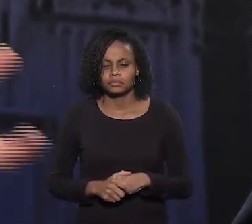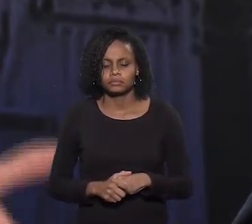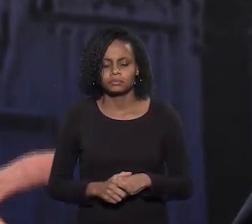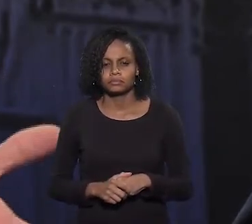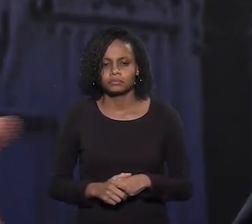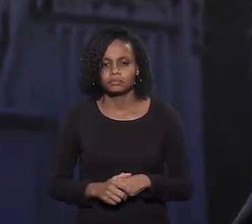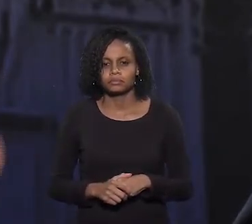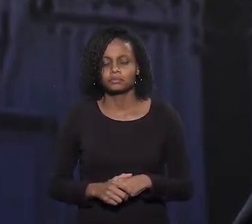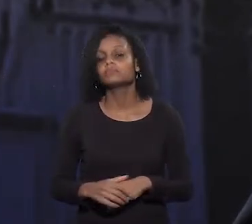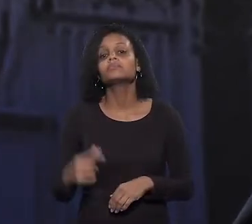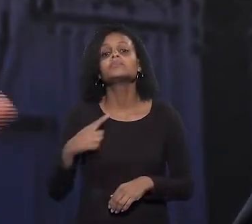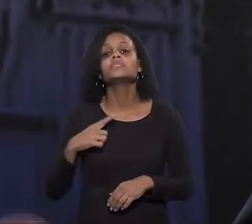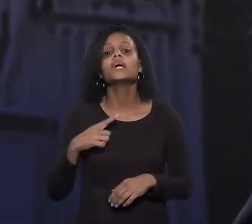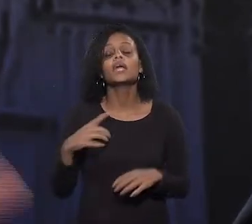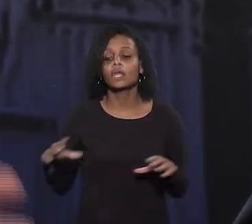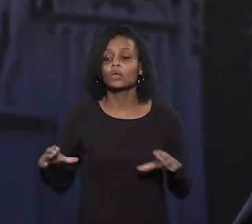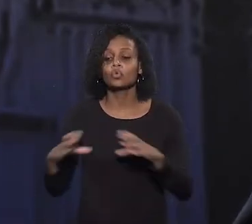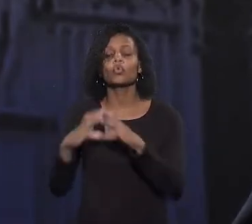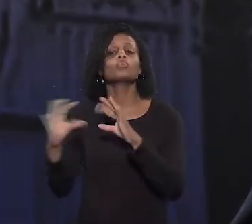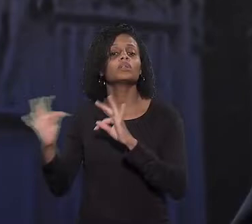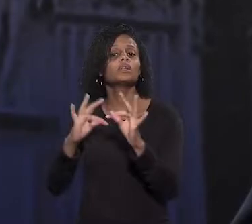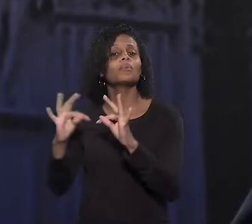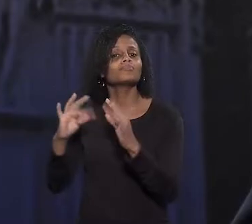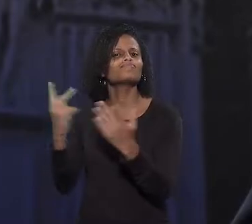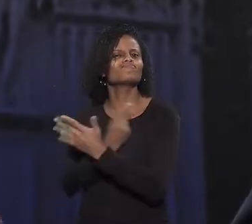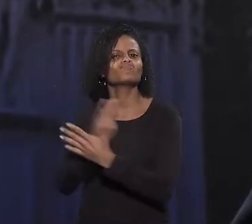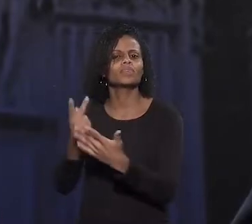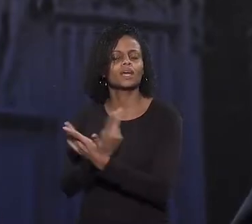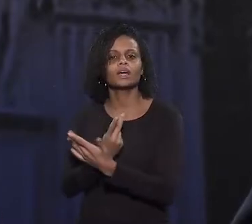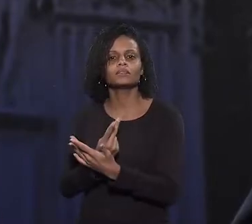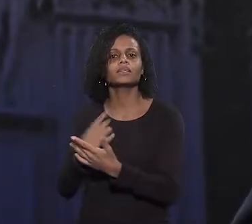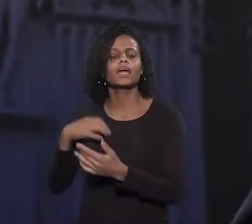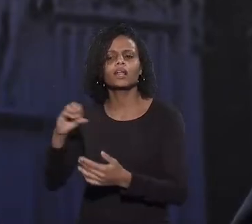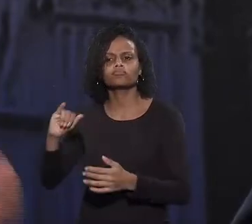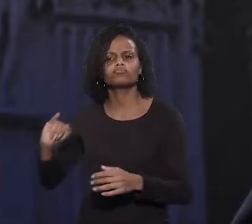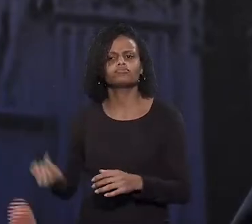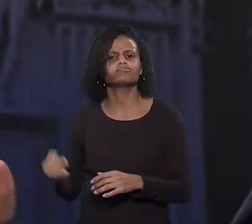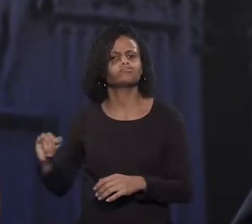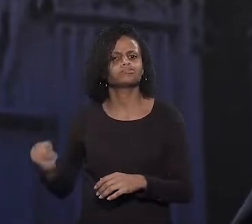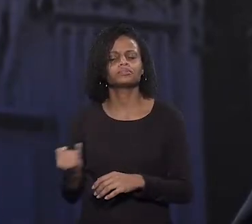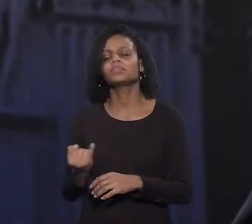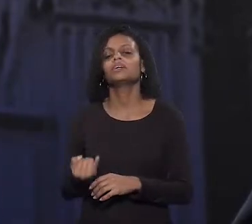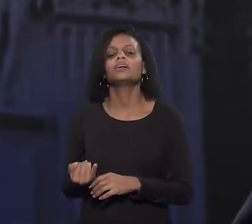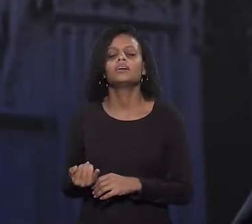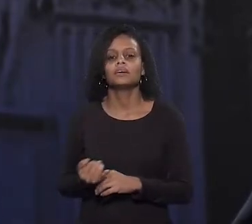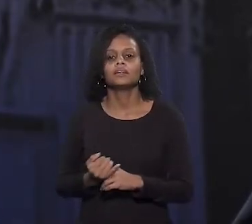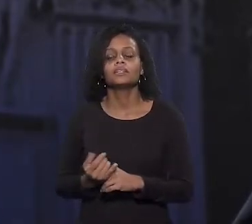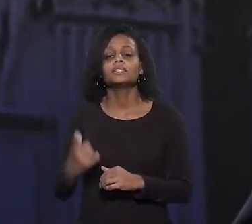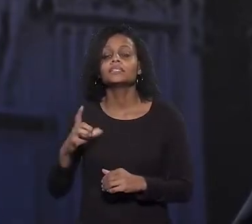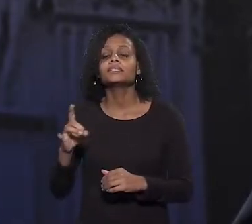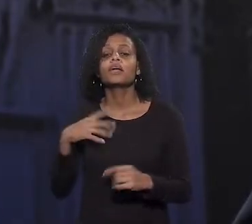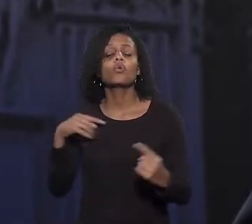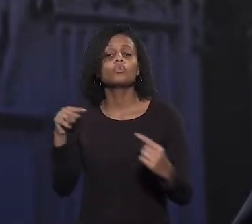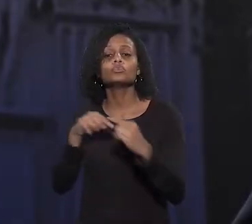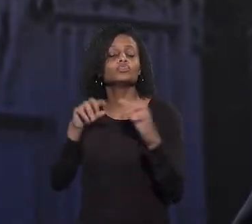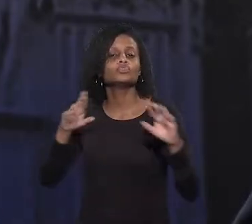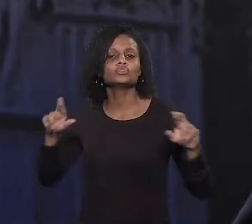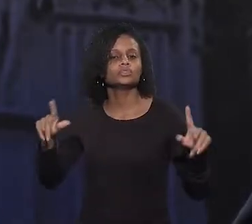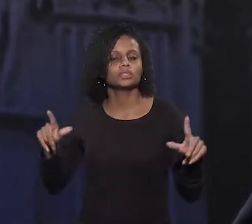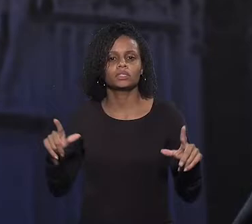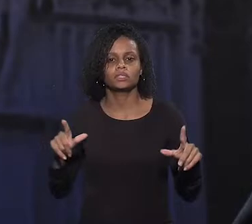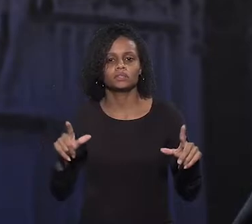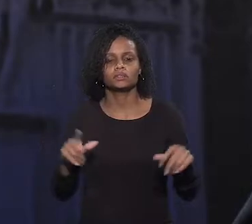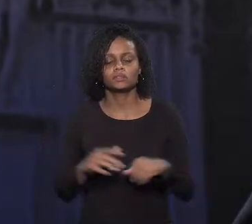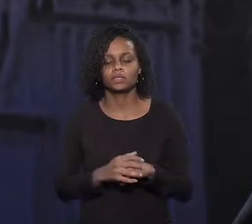existem obras filantrópicas que são oportunistas em algum sentido e buscam um objetivo diferente